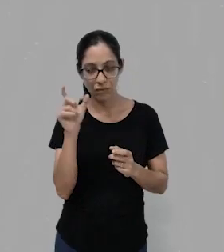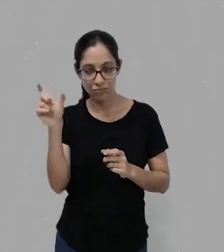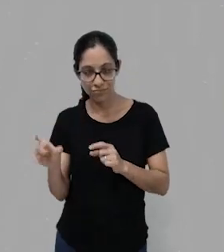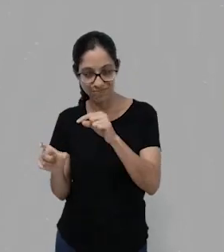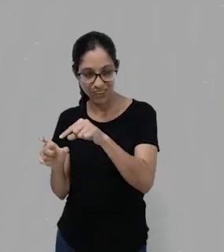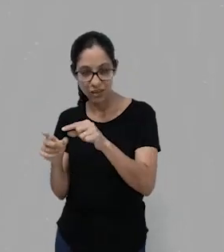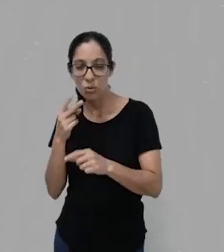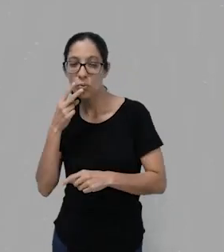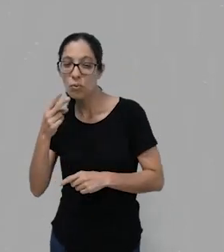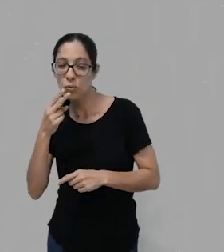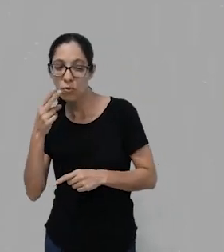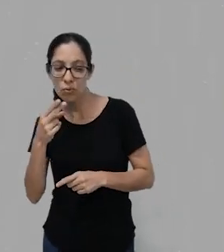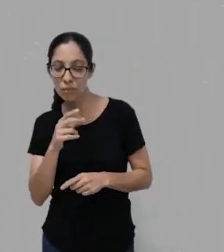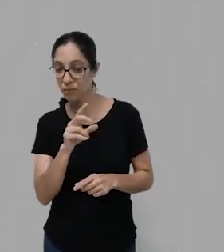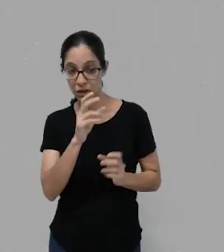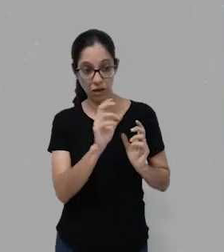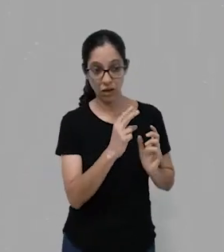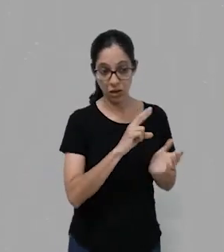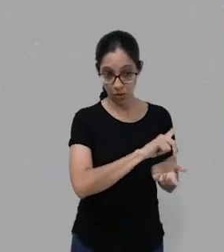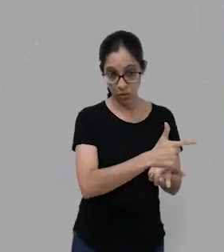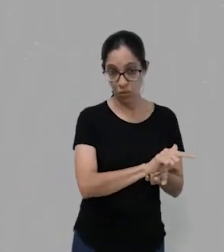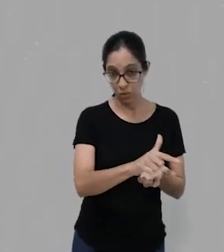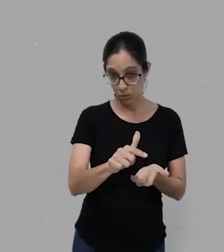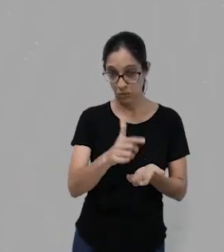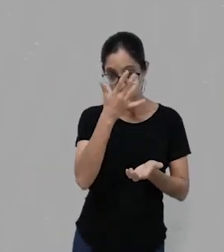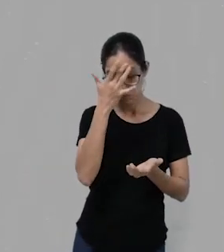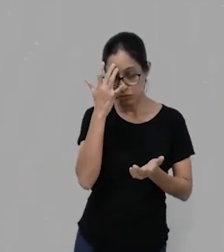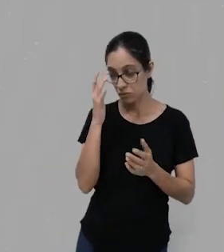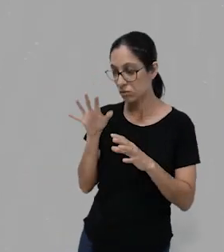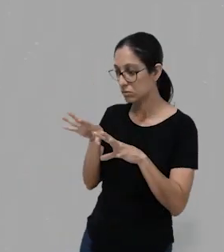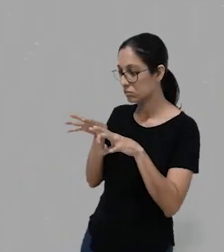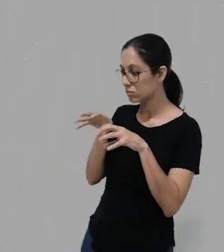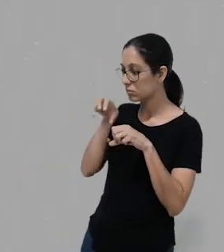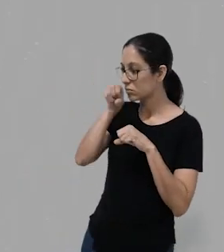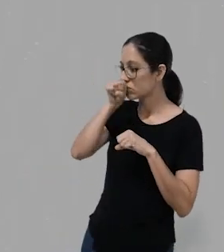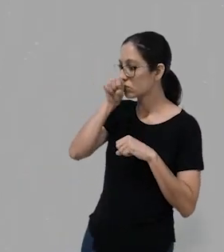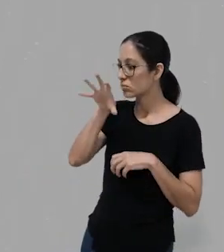vai estar inalando fumaça desse cigarro.